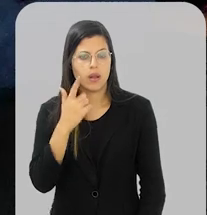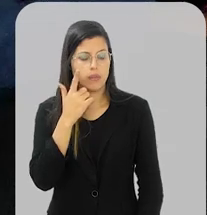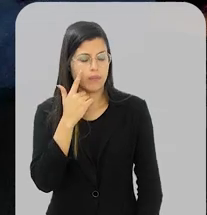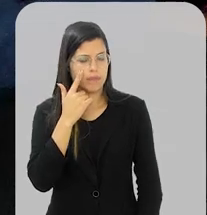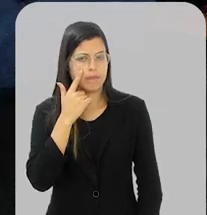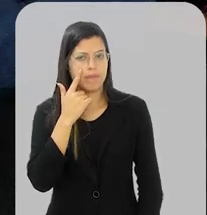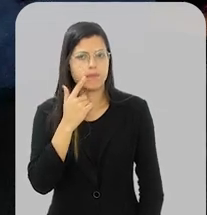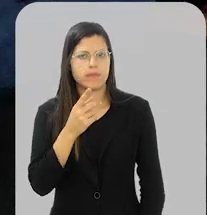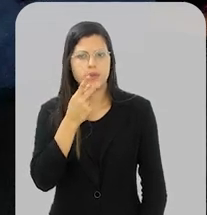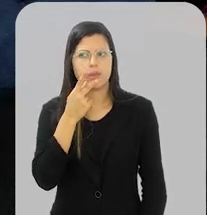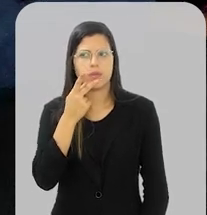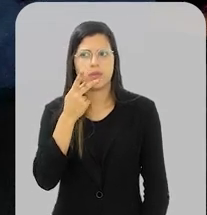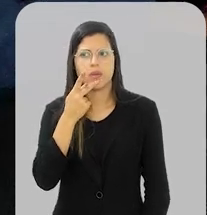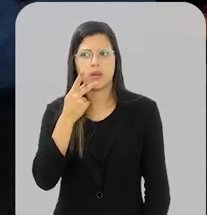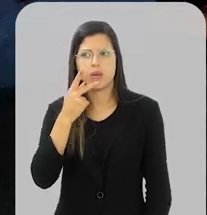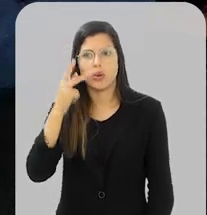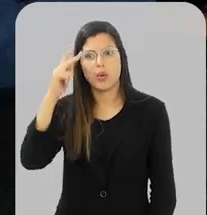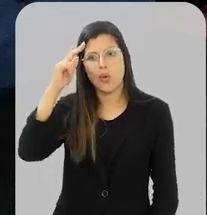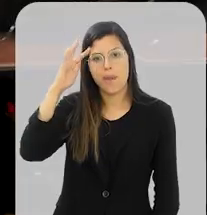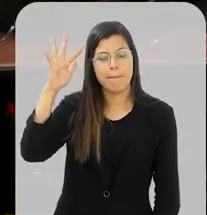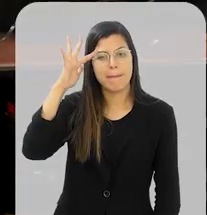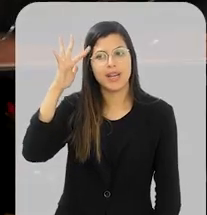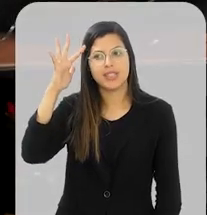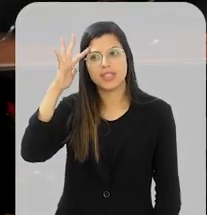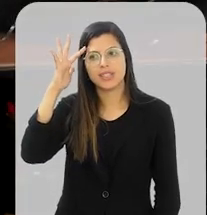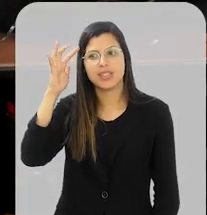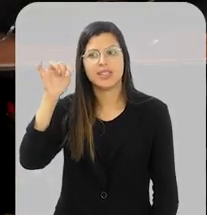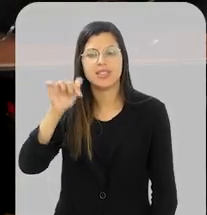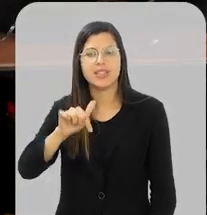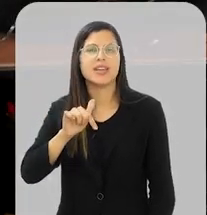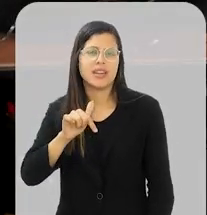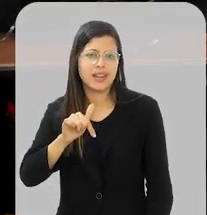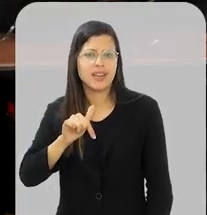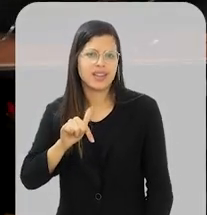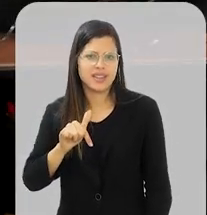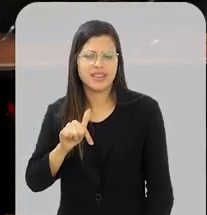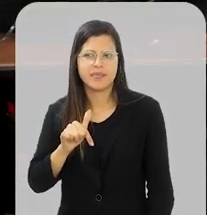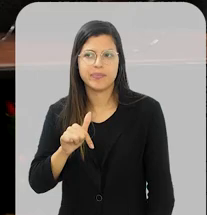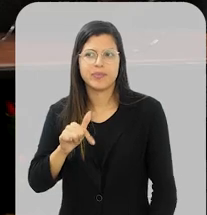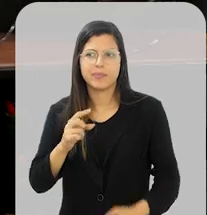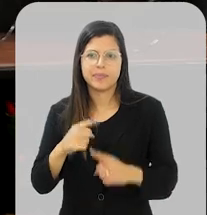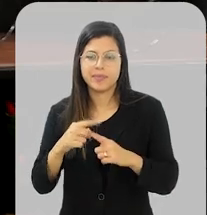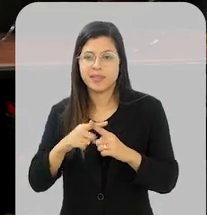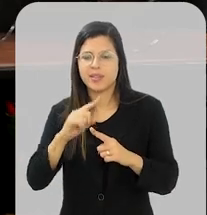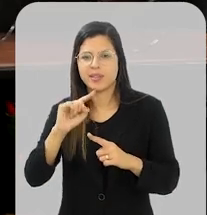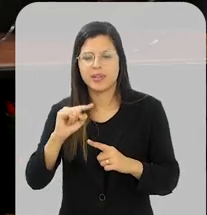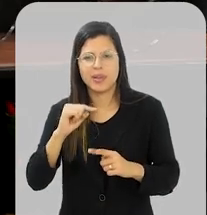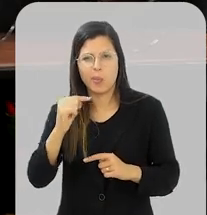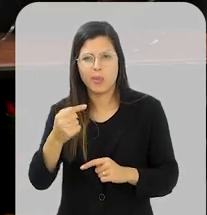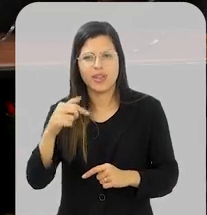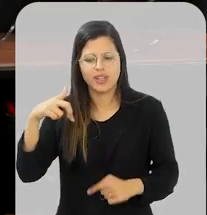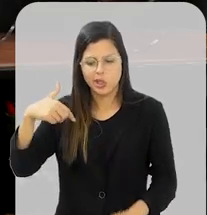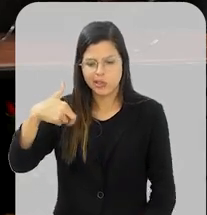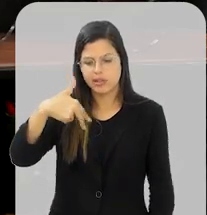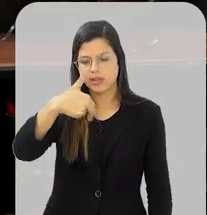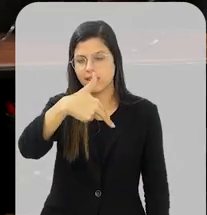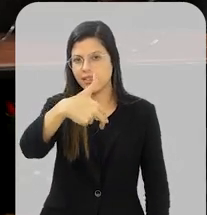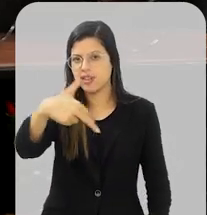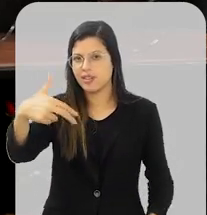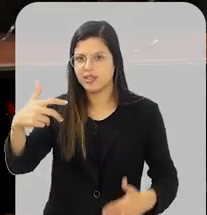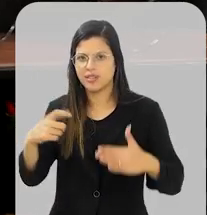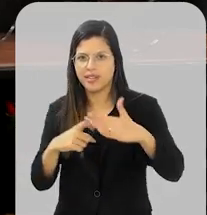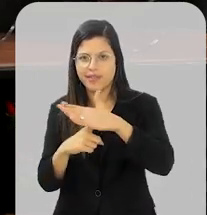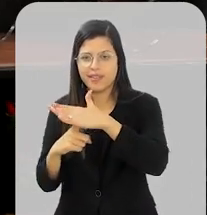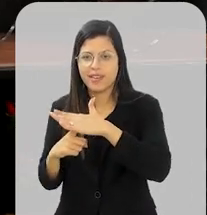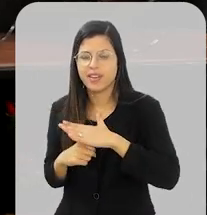Olha, eu vou te dizer que eu imaginei que seria assim, né? Porque depois a gente fica andando, né, gente? Durante